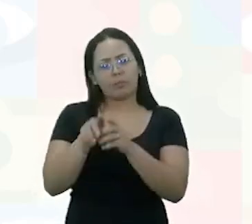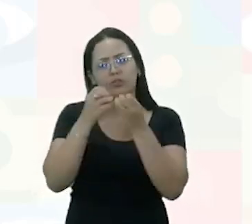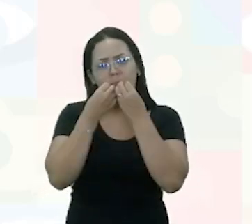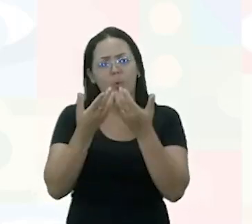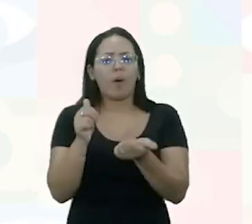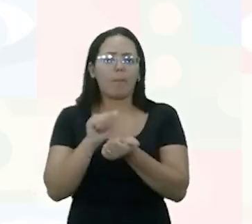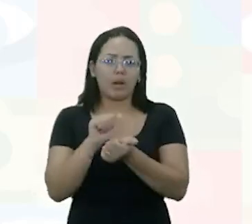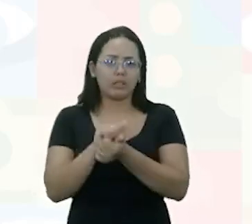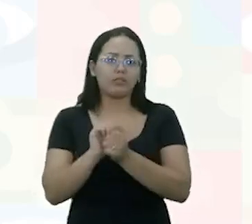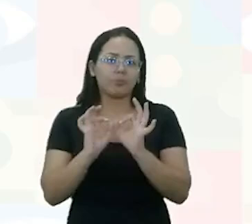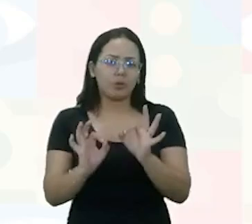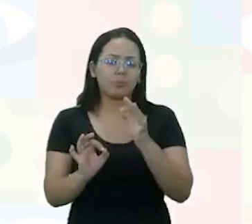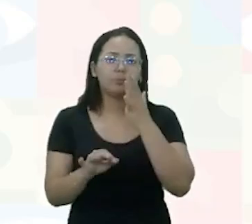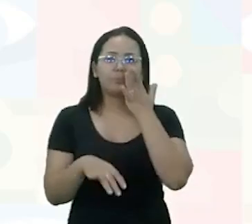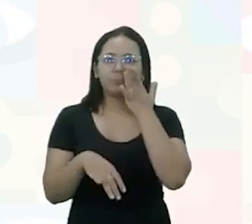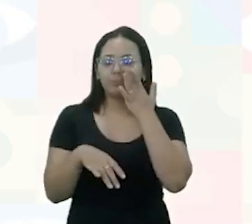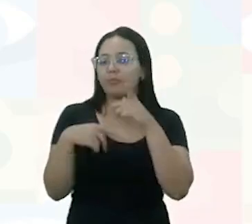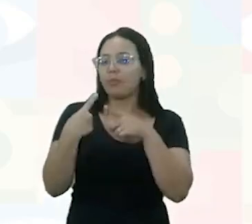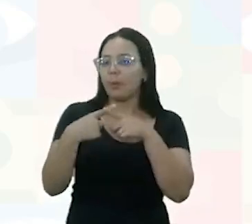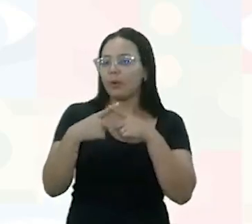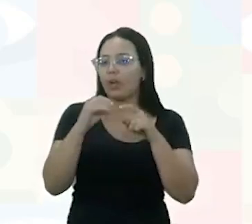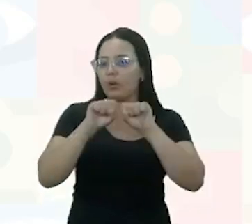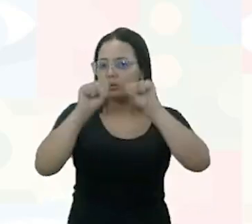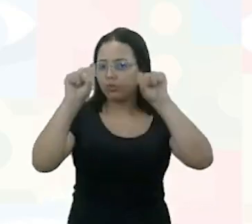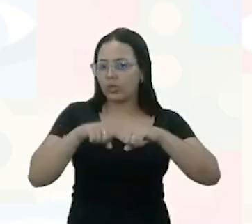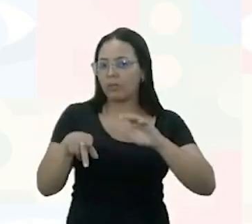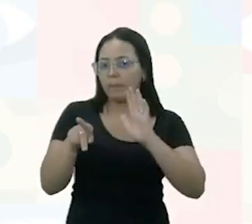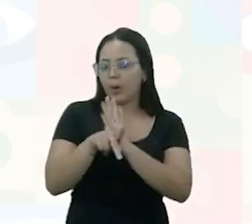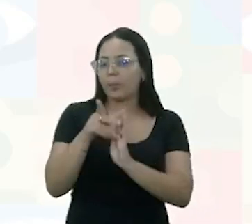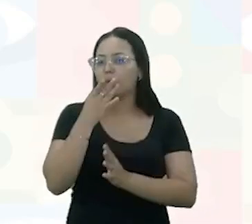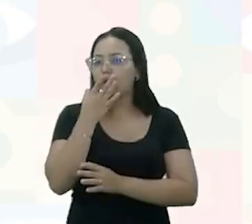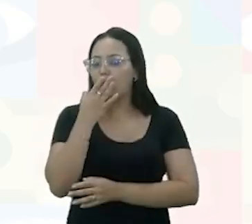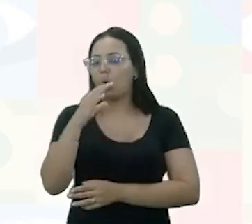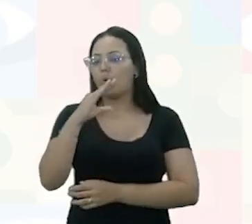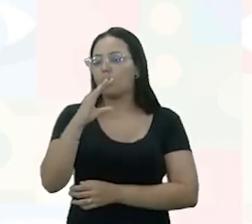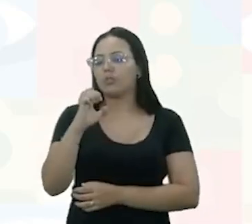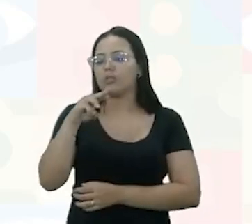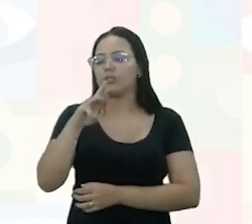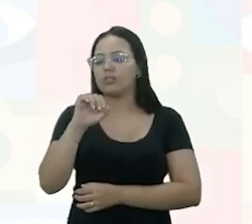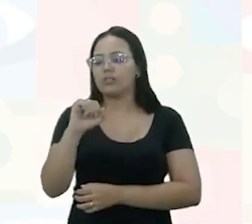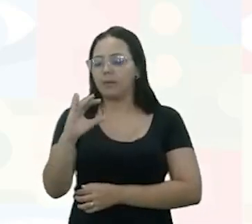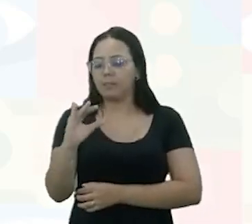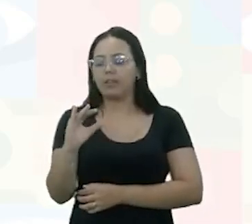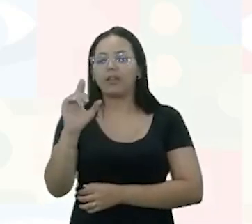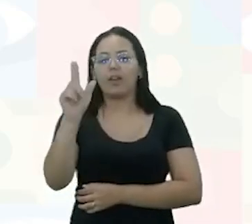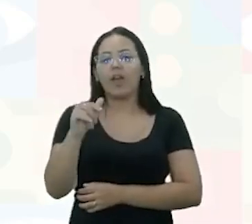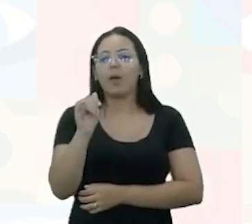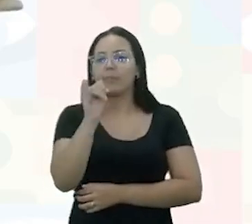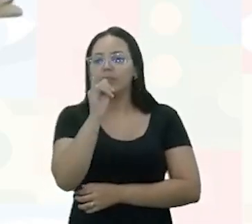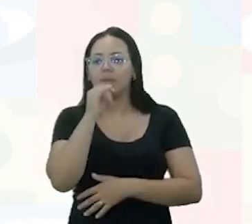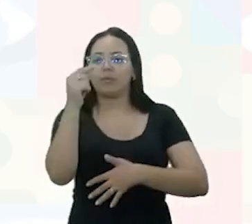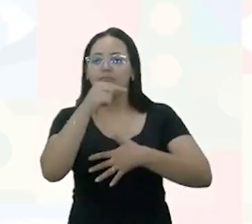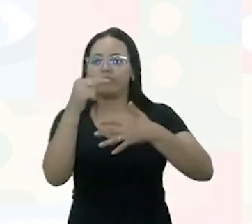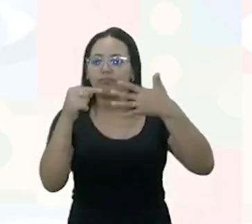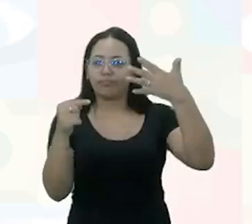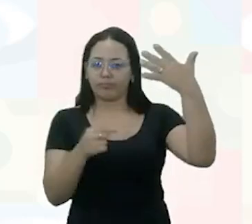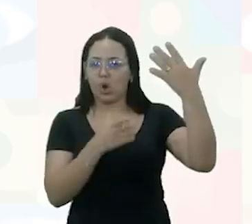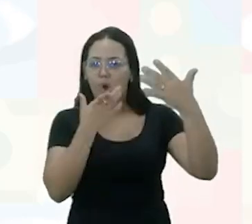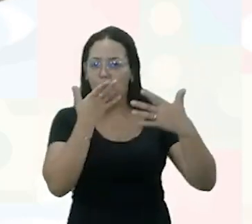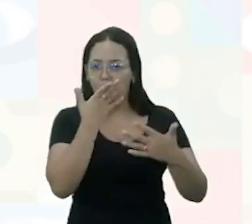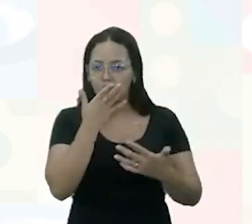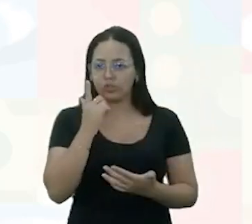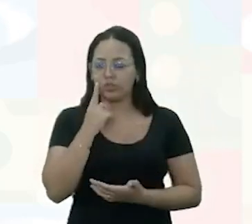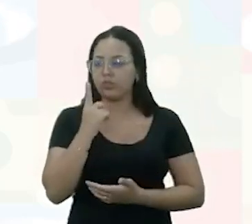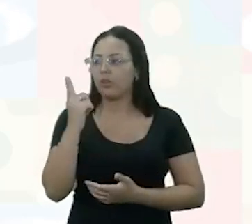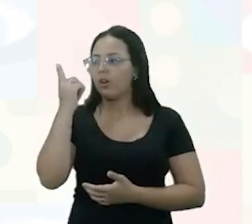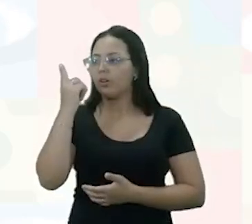qualidade. O sistema de cor CMYK é uma subtração das seguintes cores. Vamos ver.